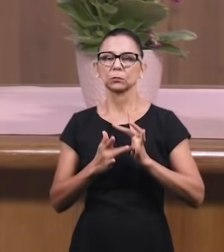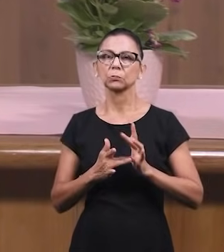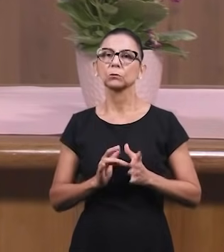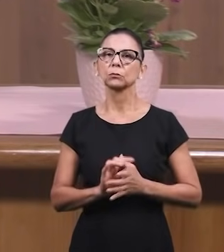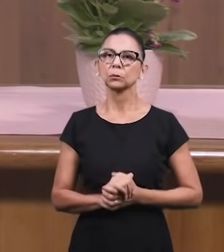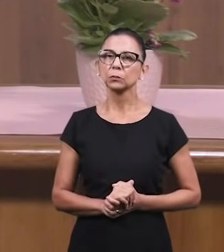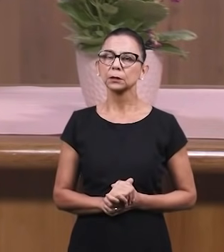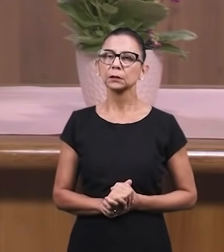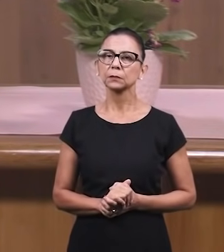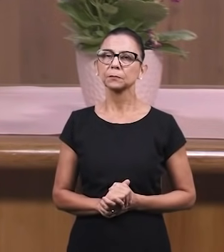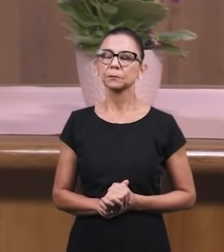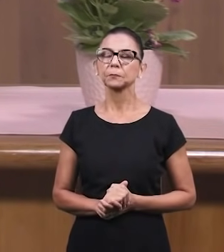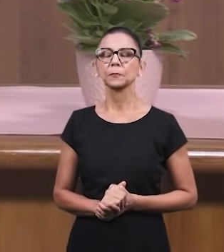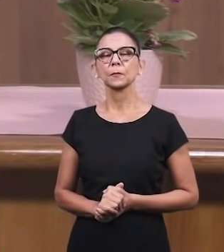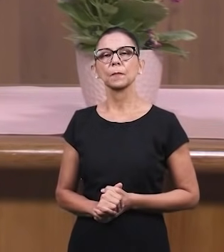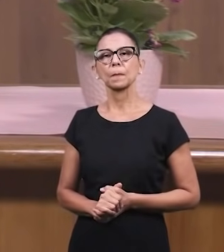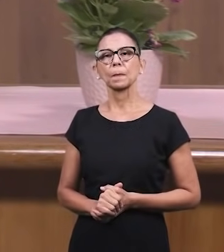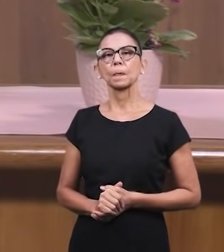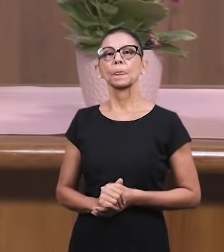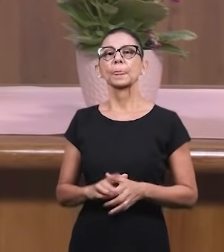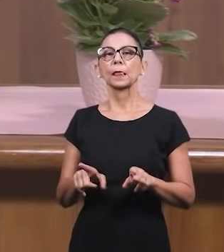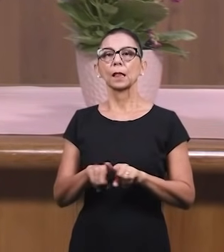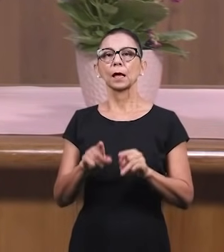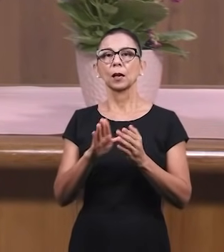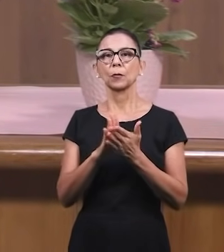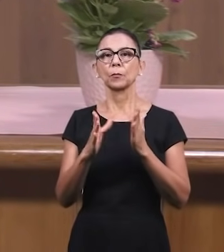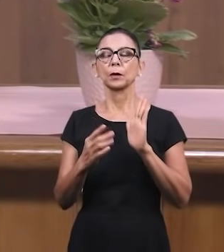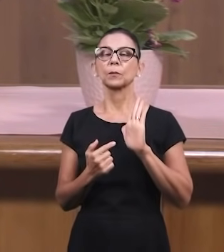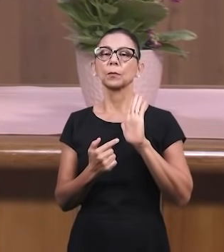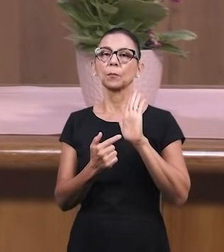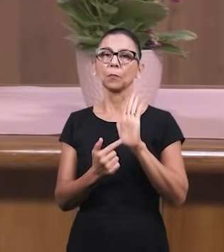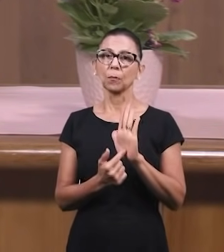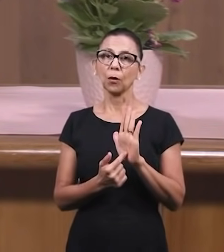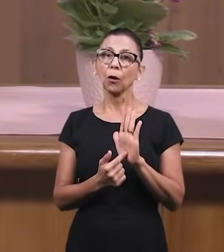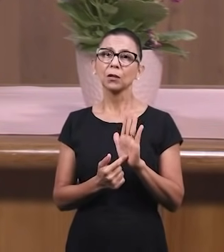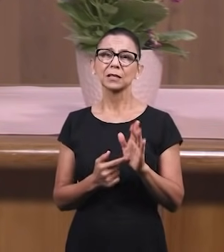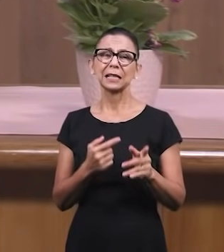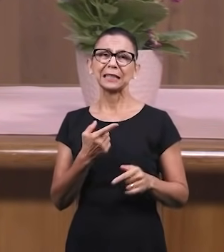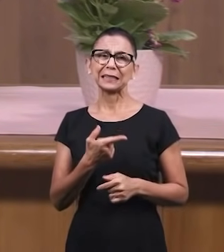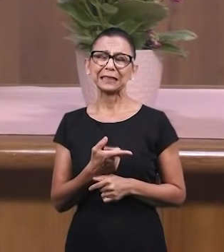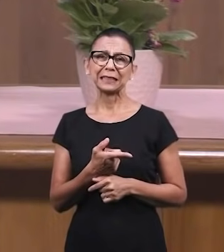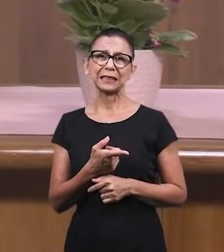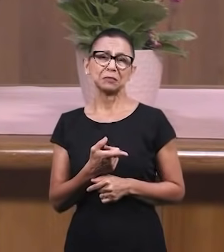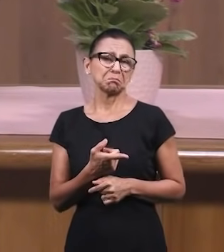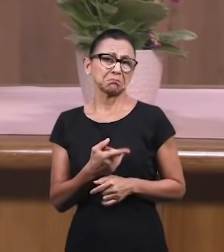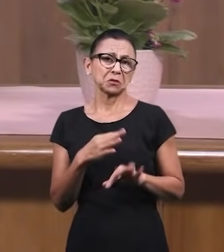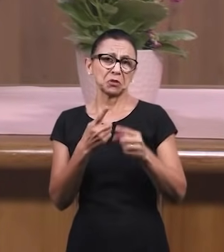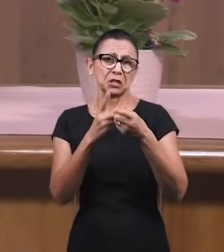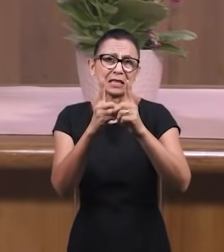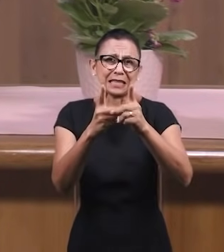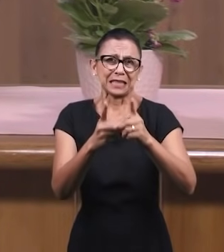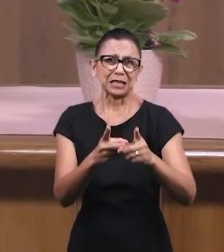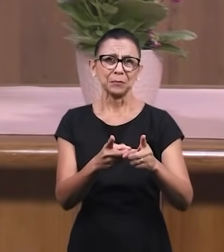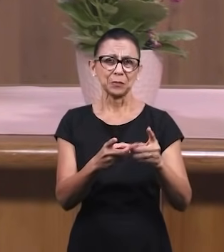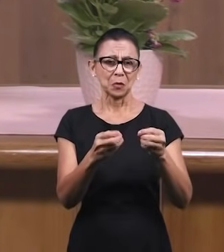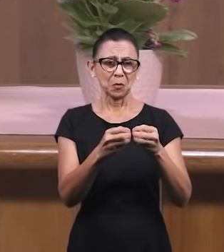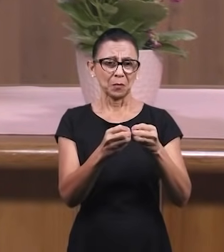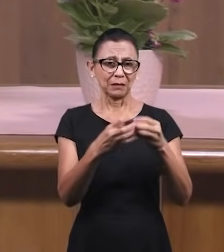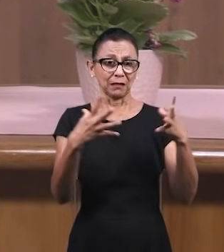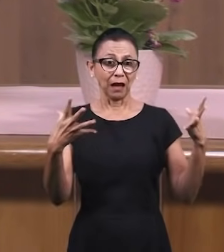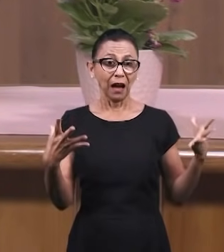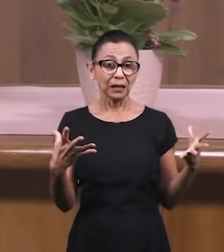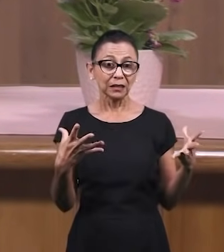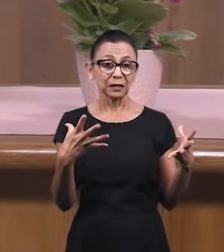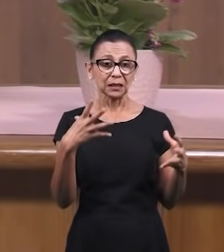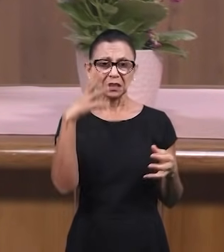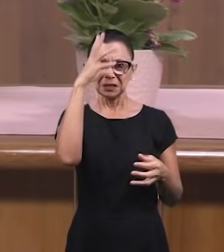daquele grande milagre, embora a palavra diga que eles não tinham compreendido o milagre da multiplicação dos